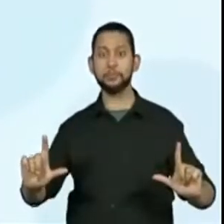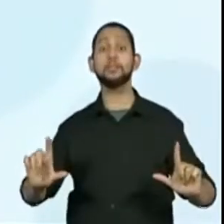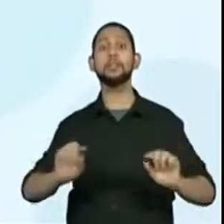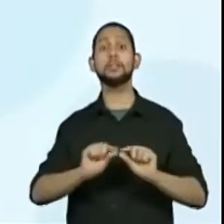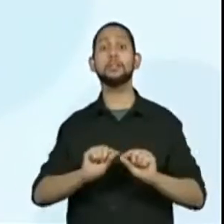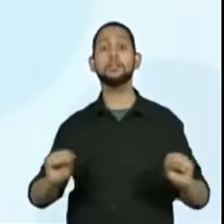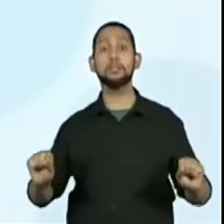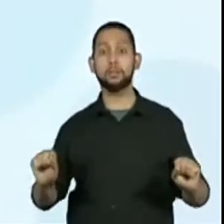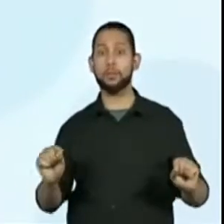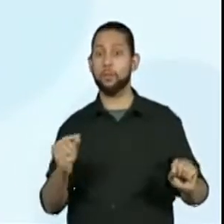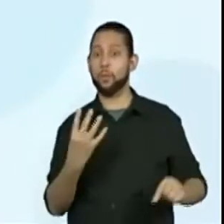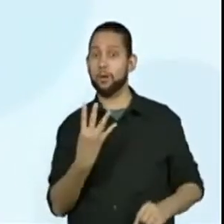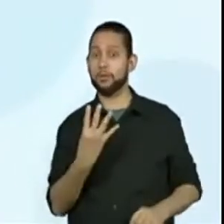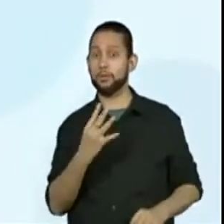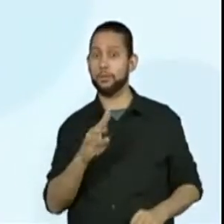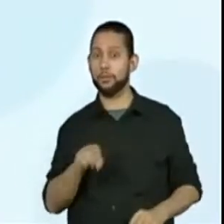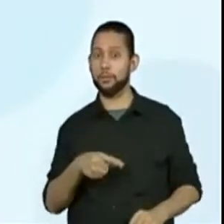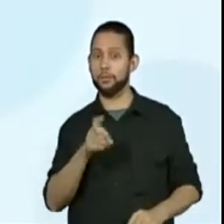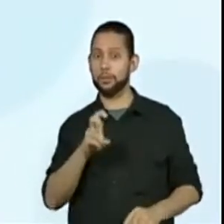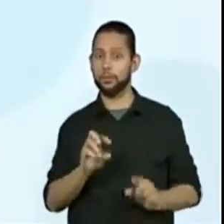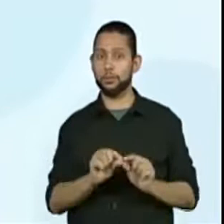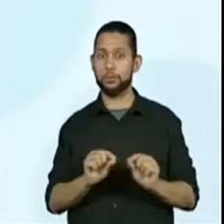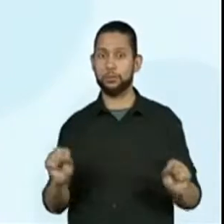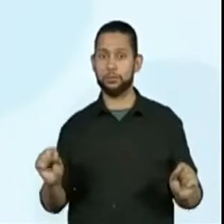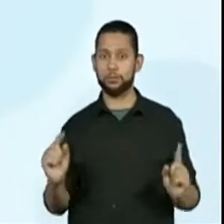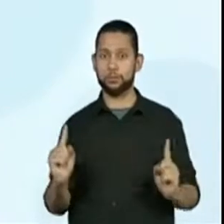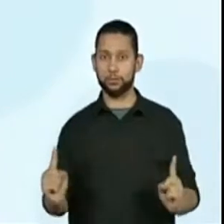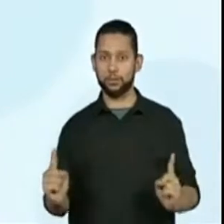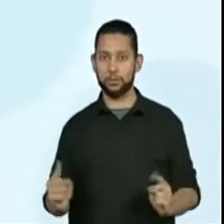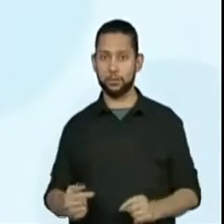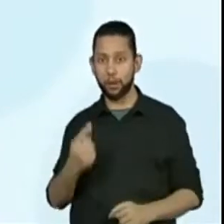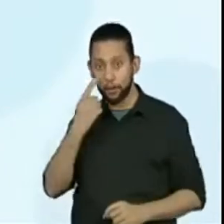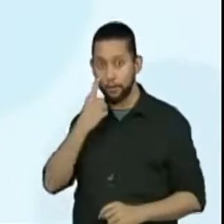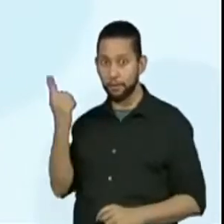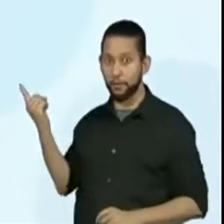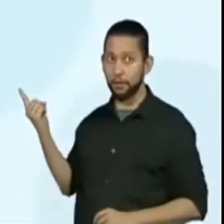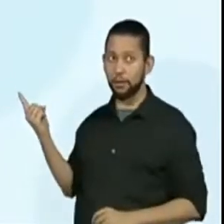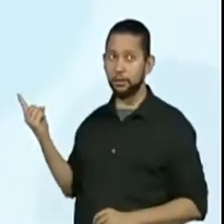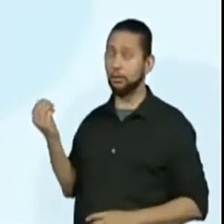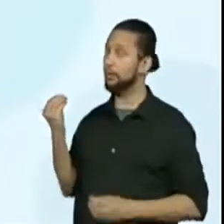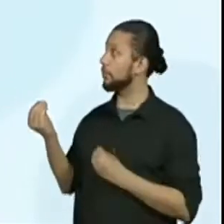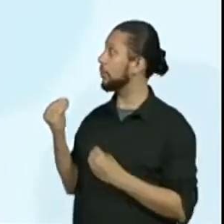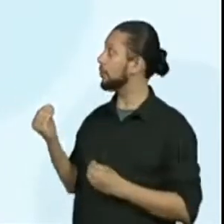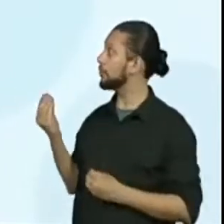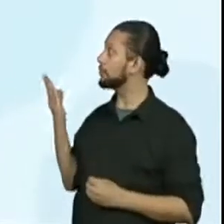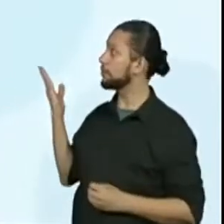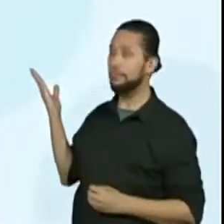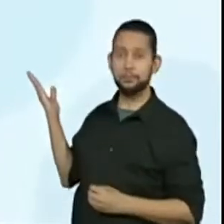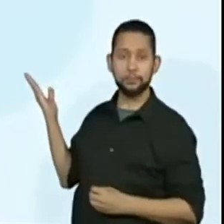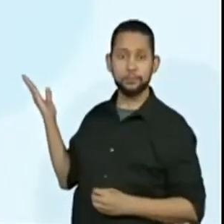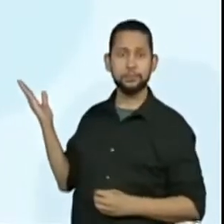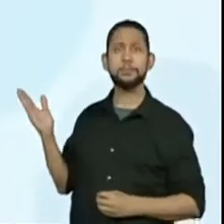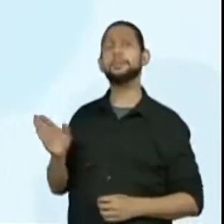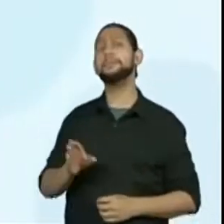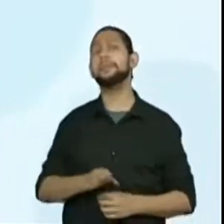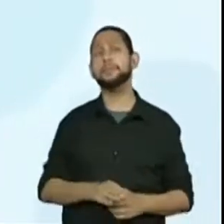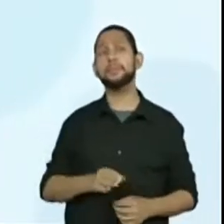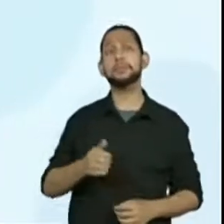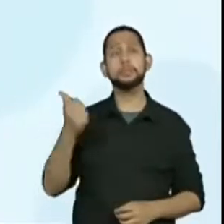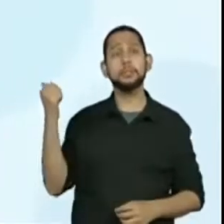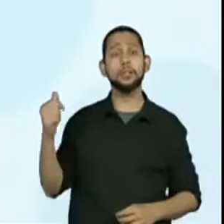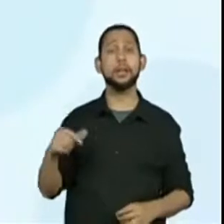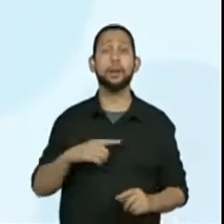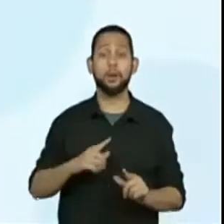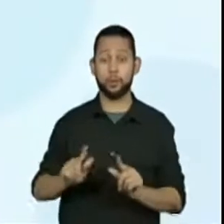eu representei o comprimento dele nessa malha quadriculada. Quantos quadradinhos ele ocupou